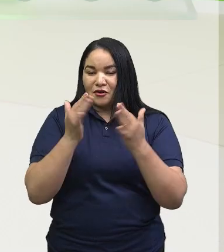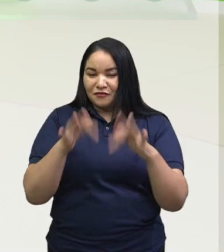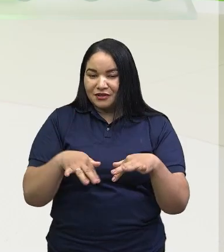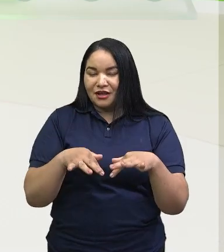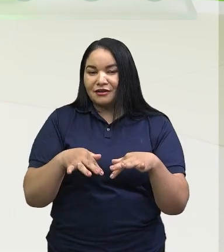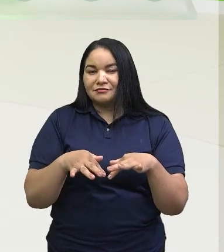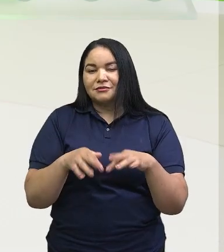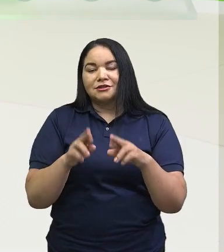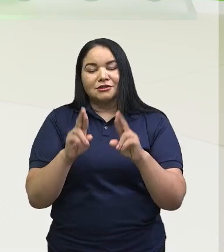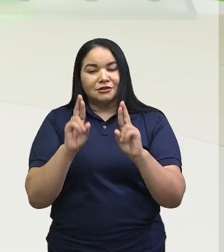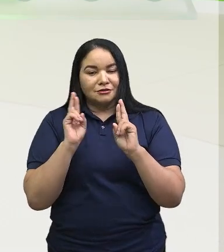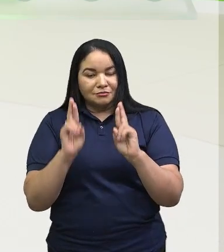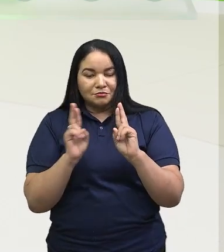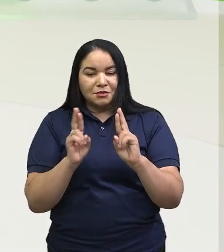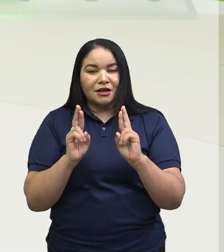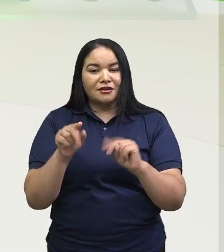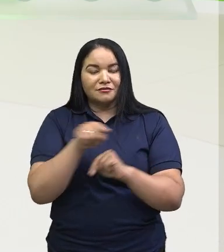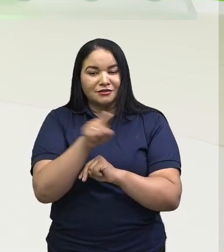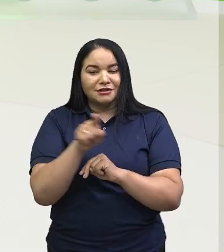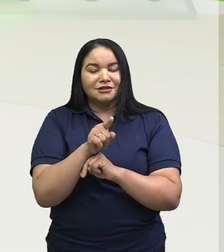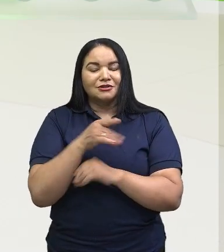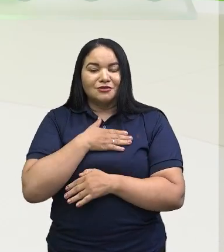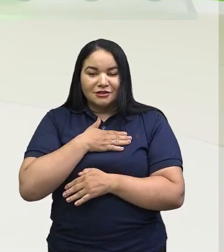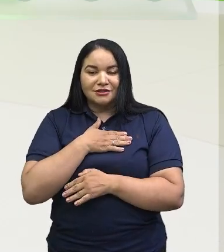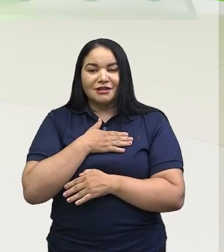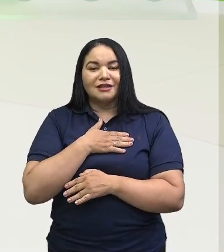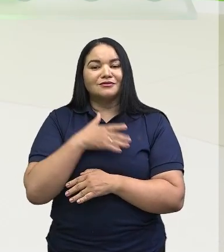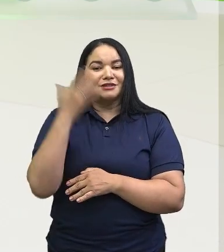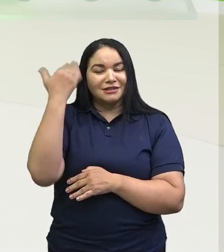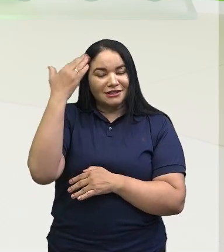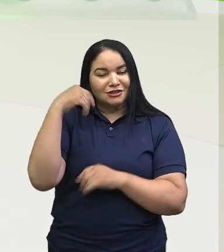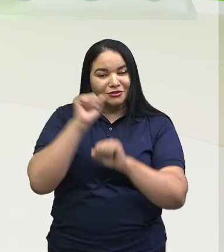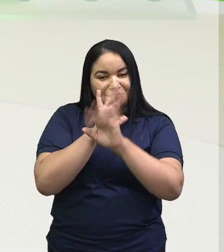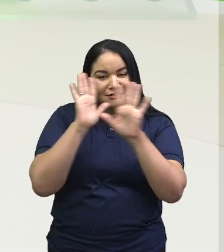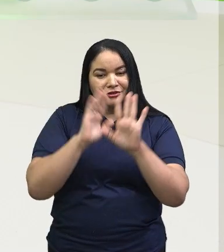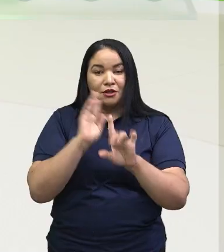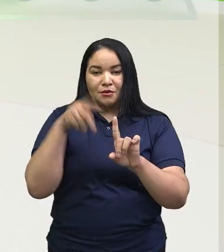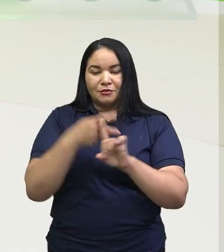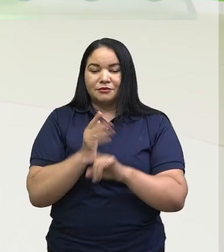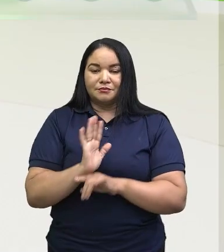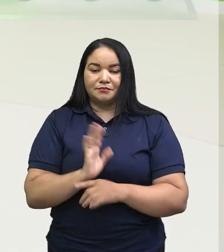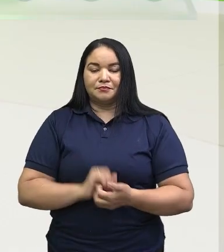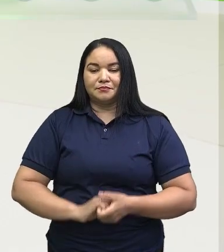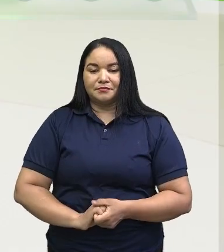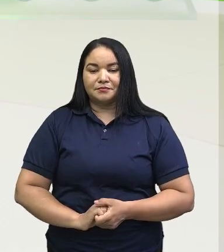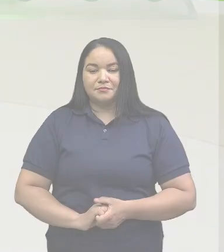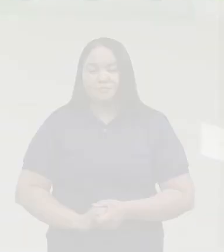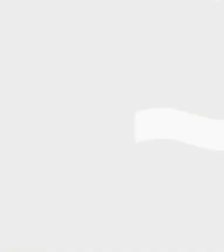aula. Eu espero que vocês tenham gostado e entendido. E até mais.